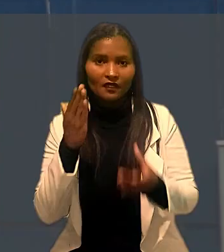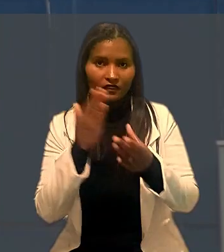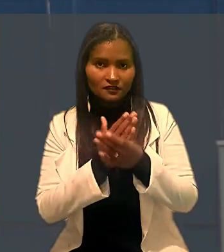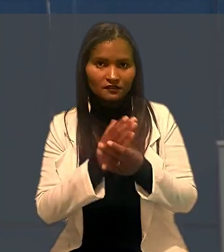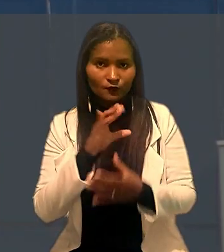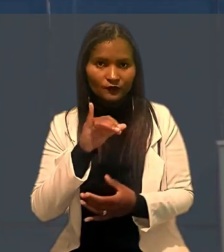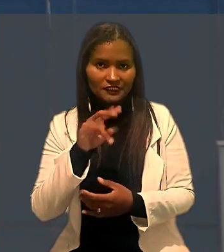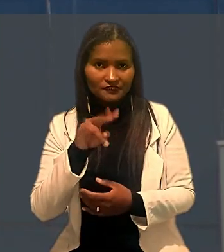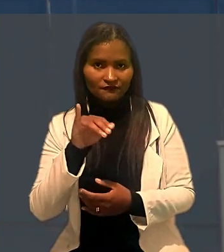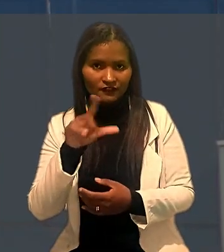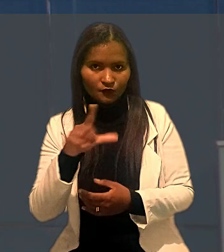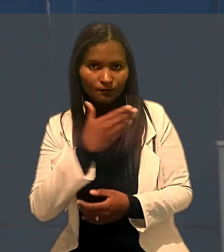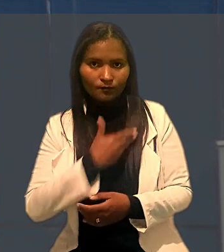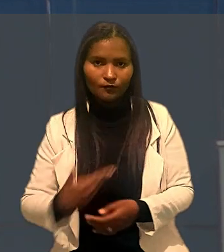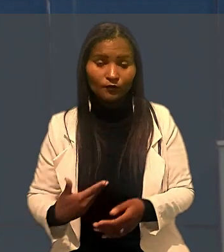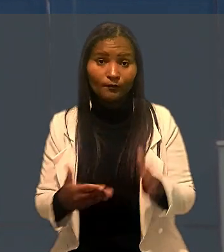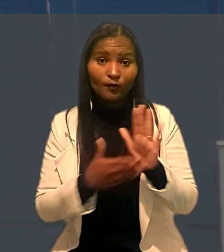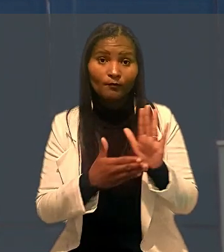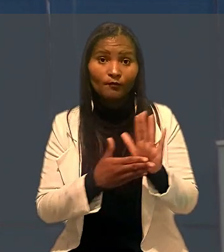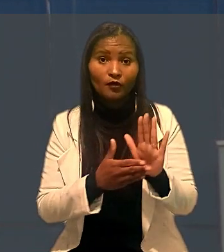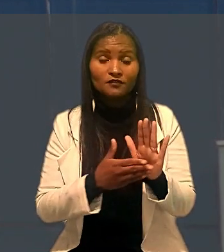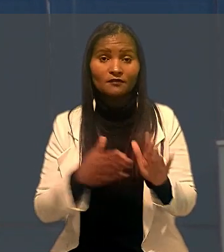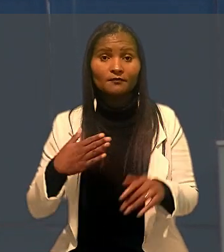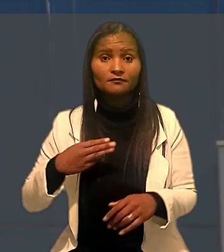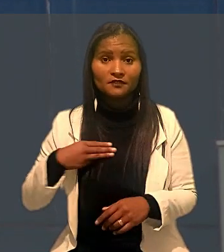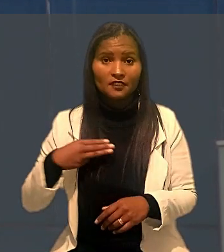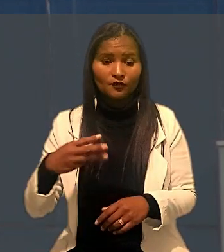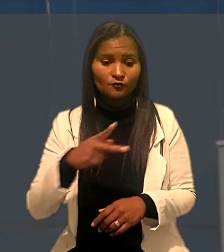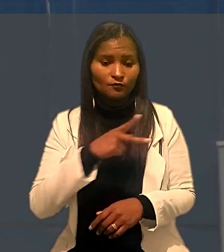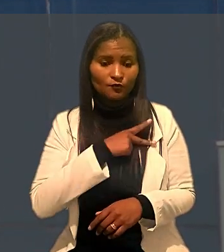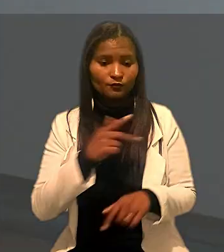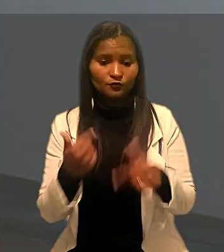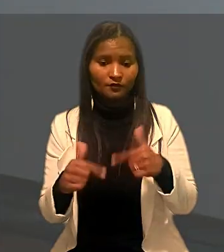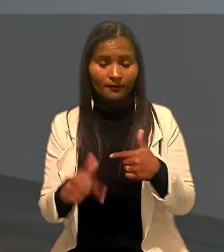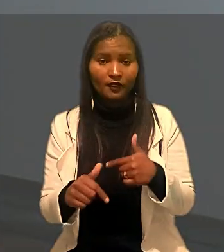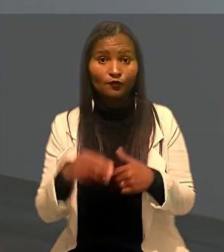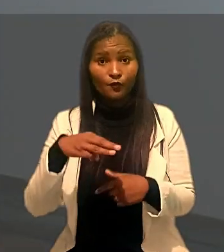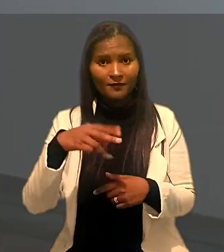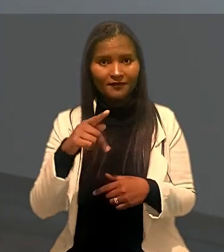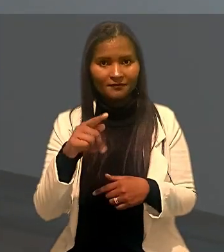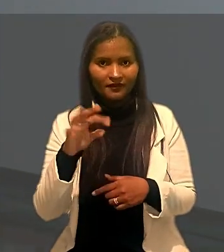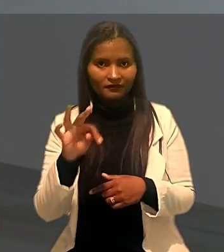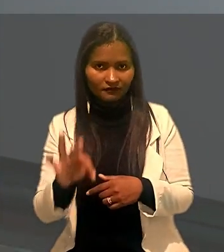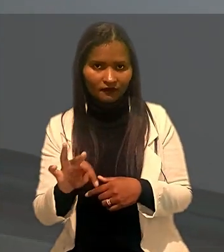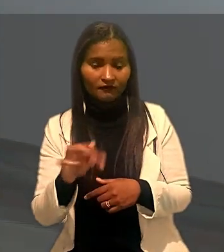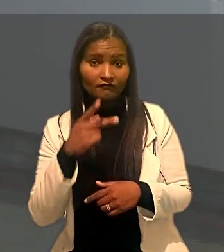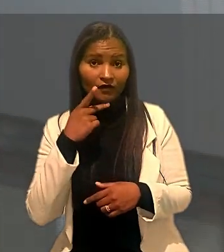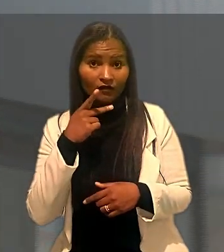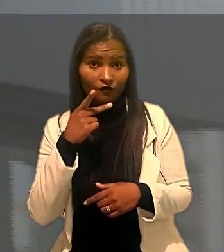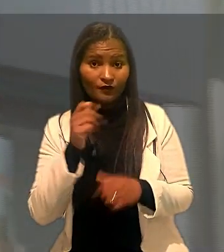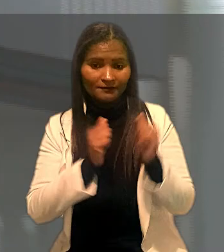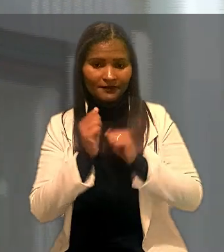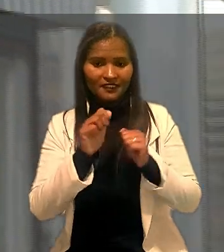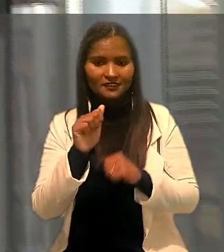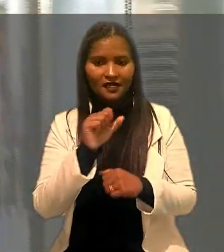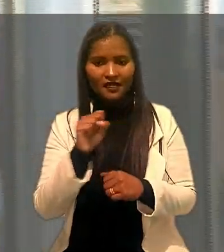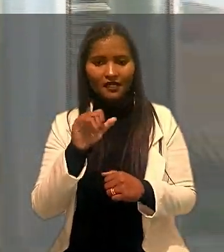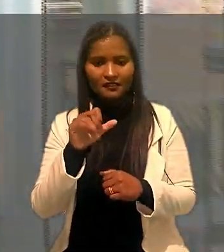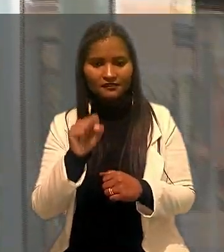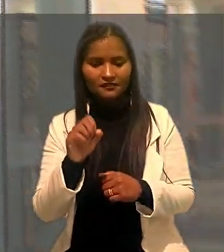A ação civil pública foi proposta pelo Ministério Público do Trabalho. O MPT relatou que a CIS Brasil Limitada